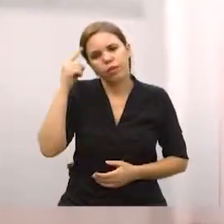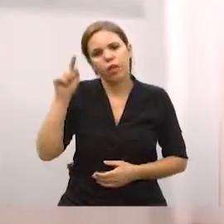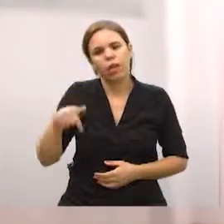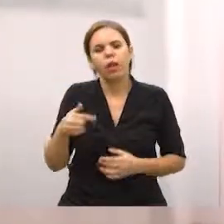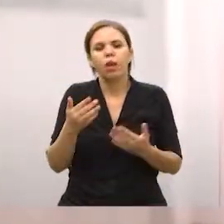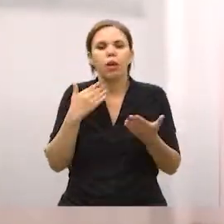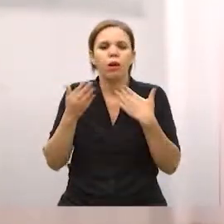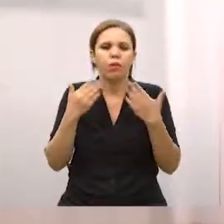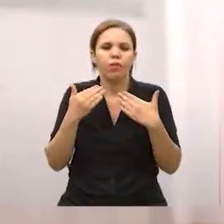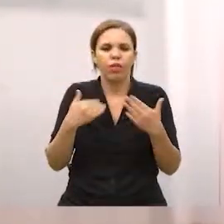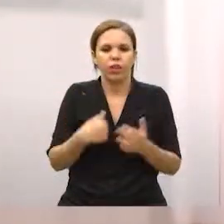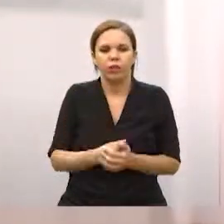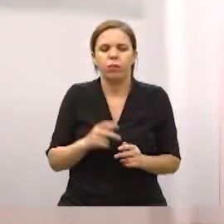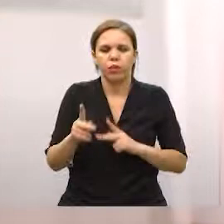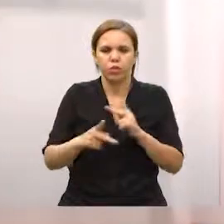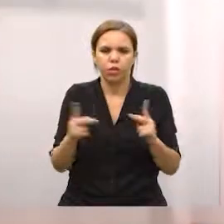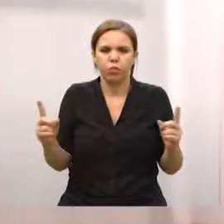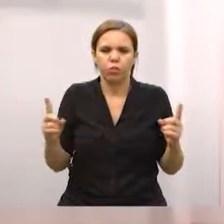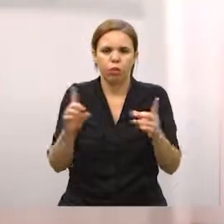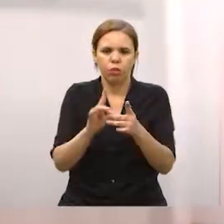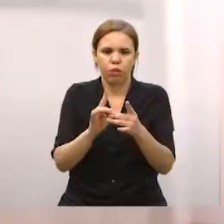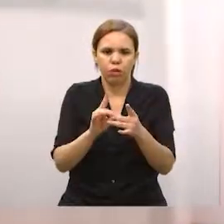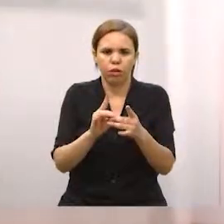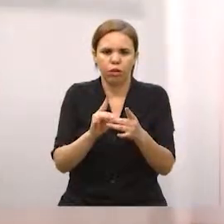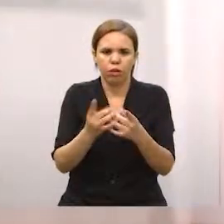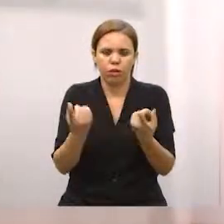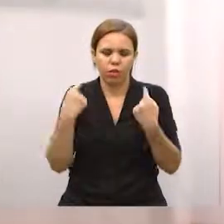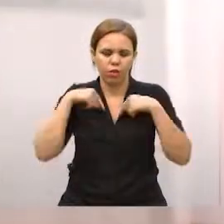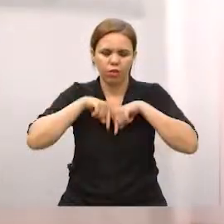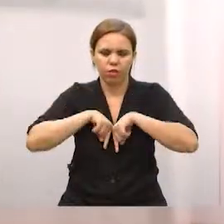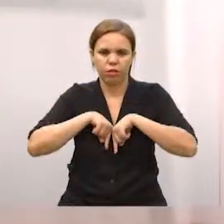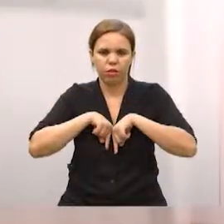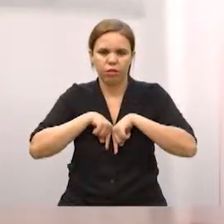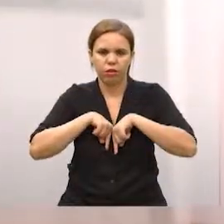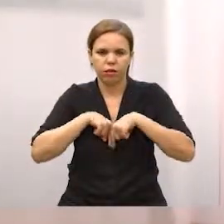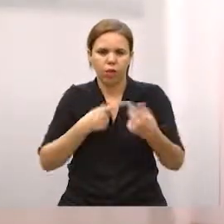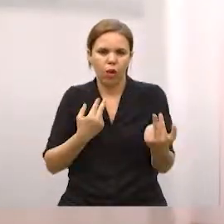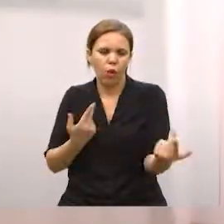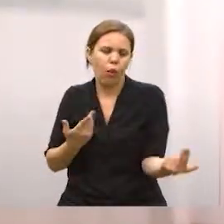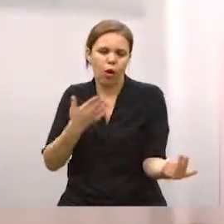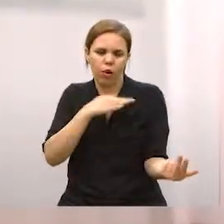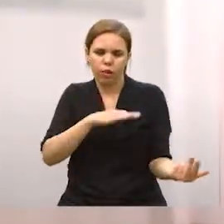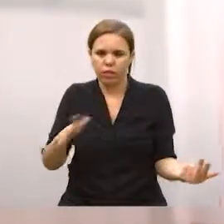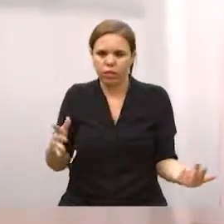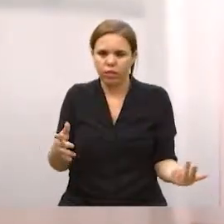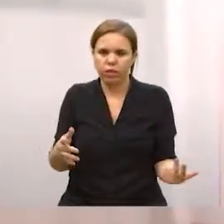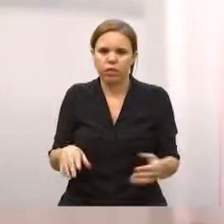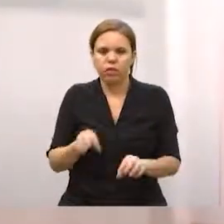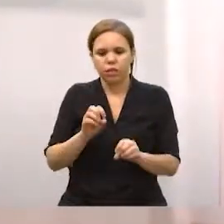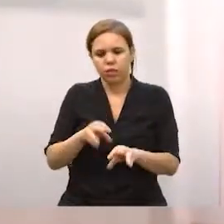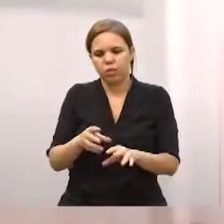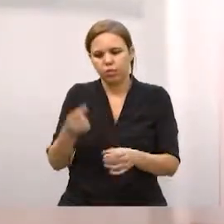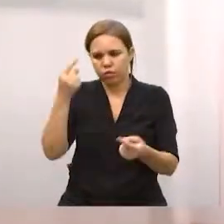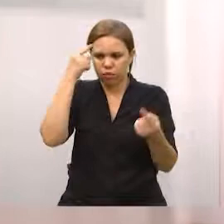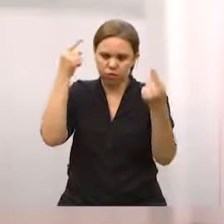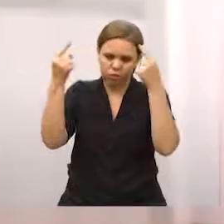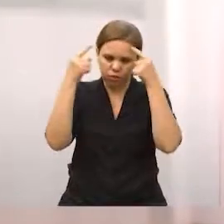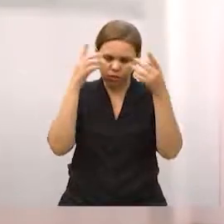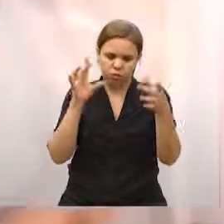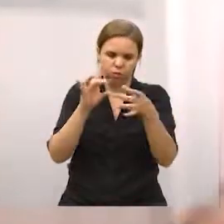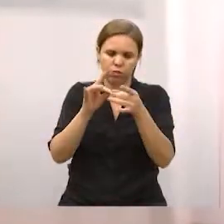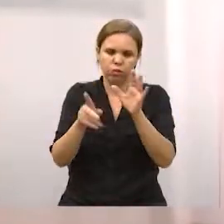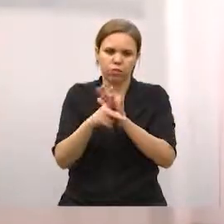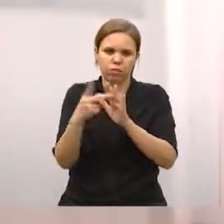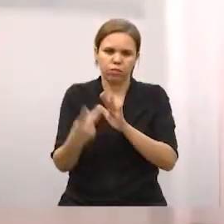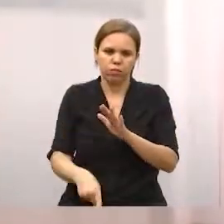Né? A ideia do Conversa de Quintal é que adultos possam se reconectar com a sua criança interna para que através de uma educação pela criatividade